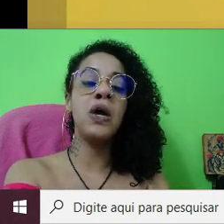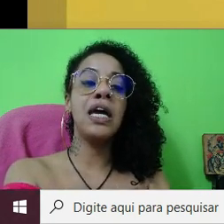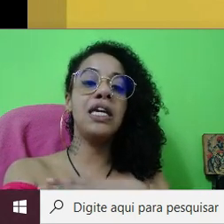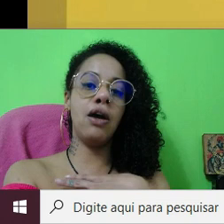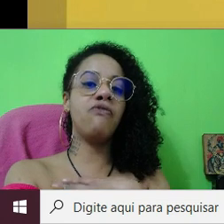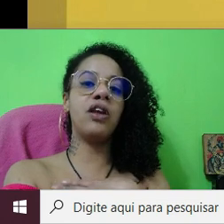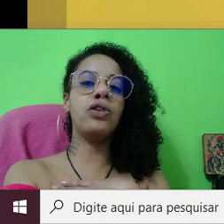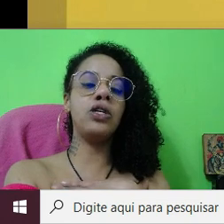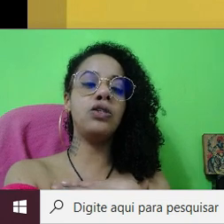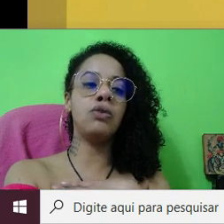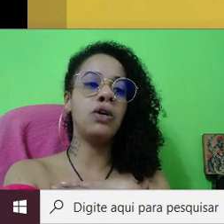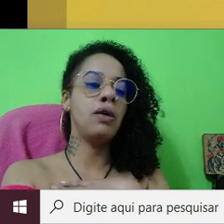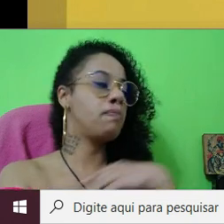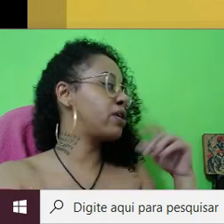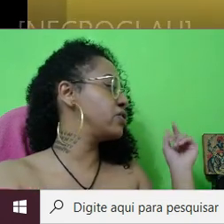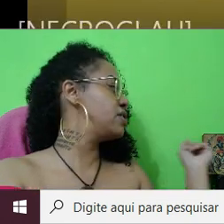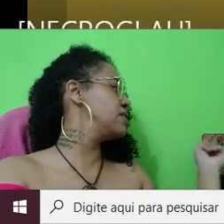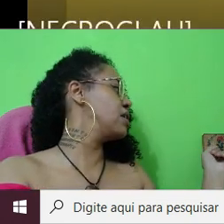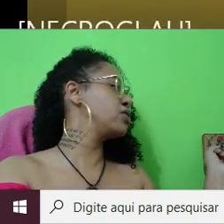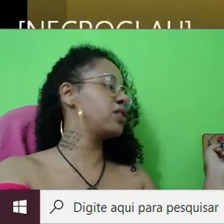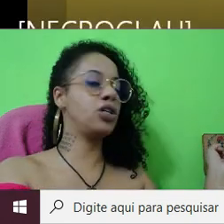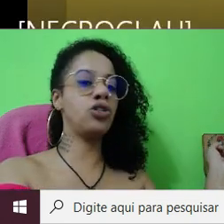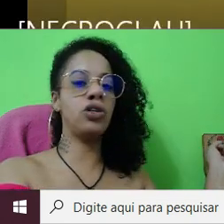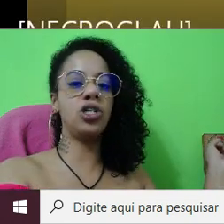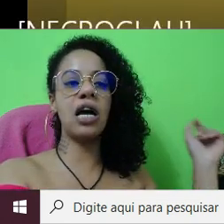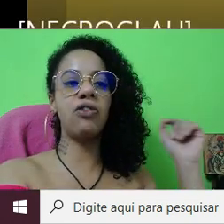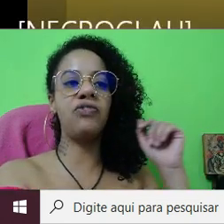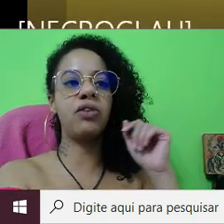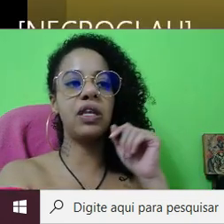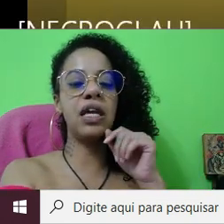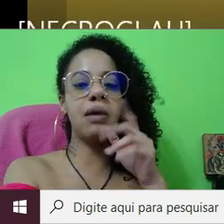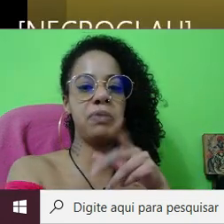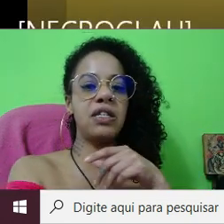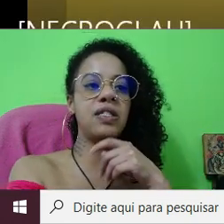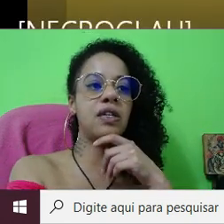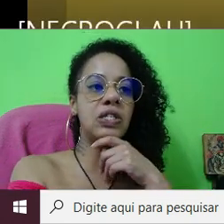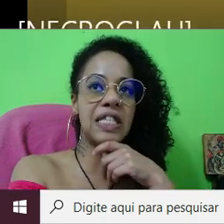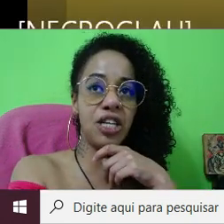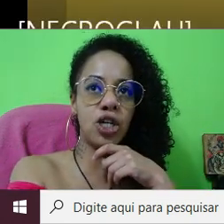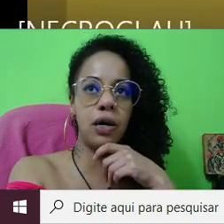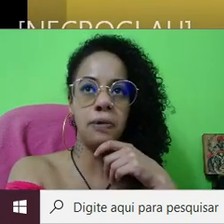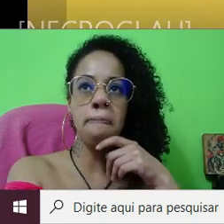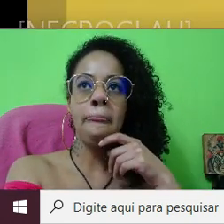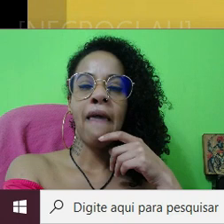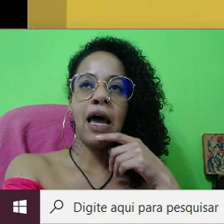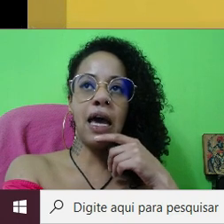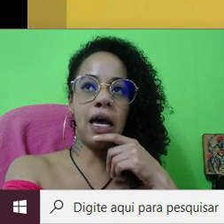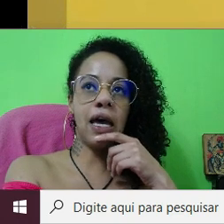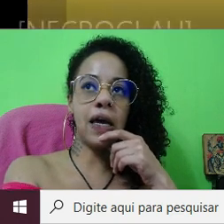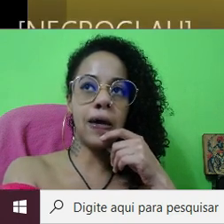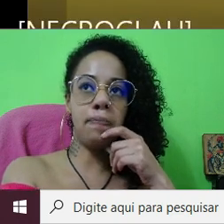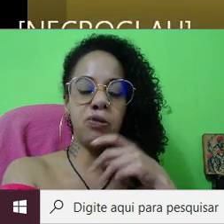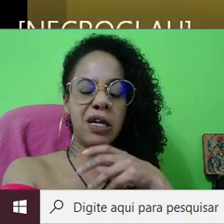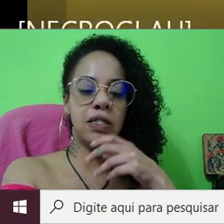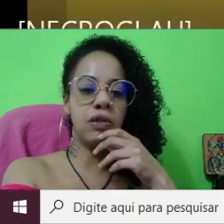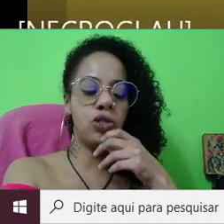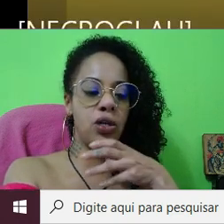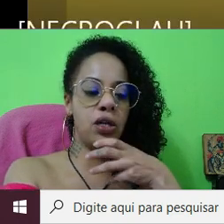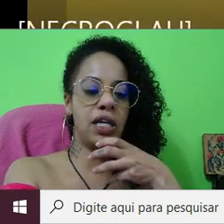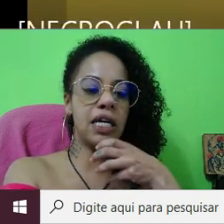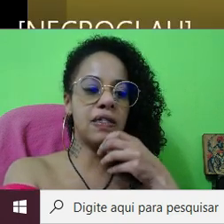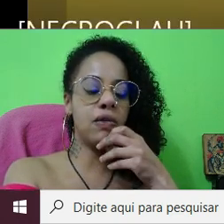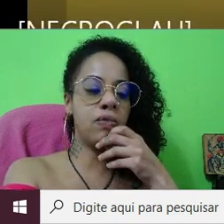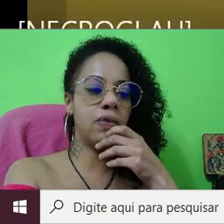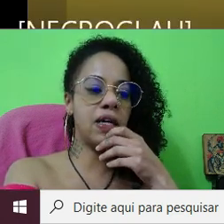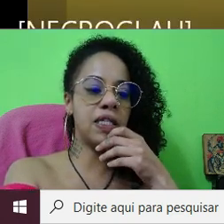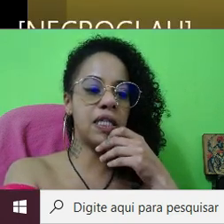há muito tempo e eu valorizo por causa desses negócio aqui de orixá que Eu frequentei apesar de ser cética por uma questão